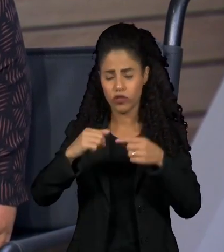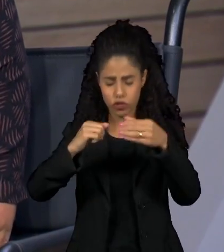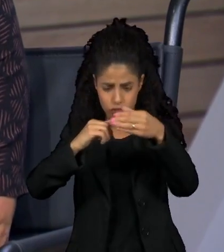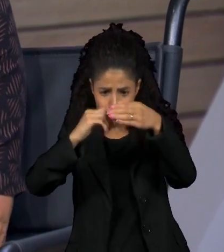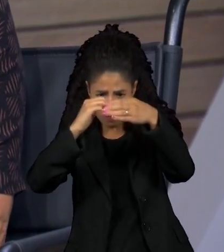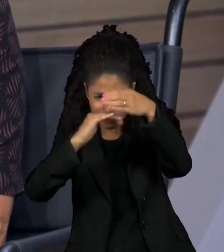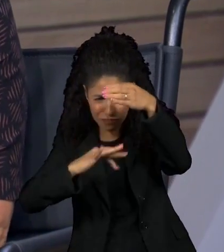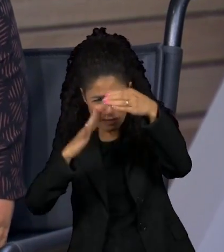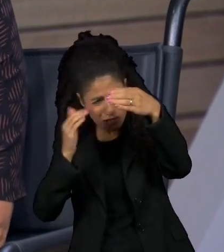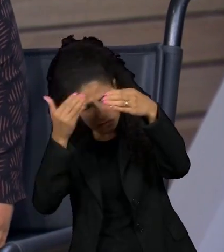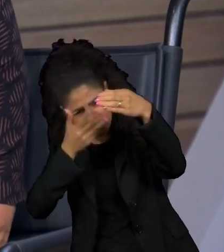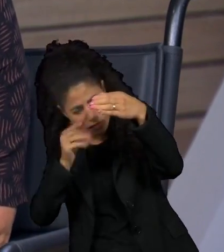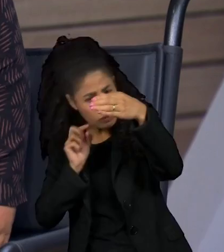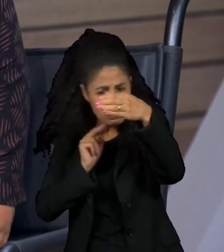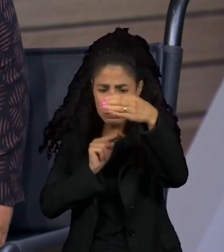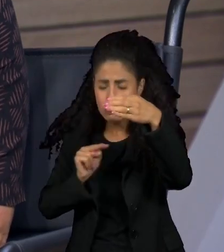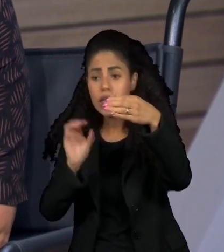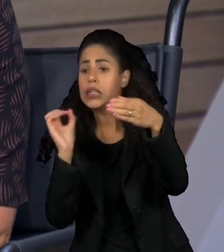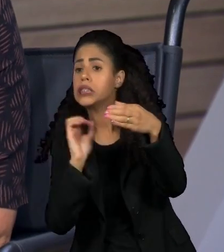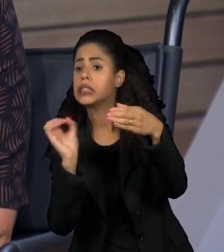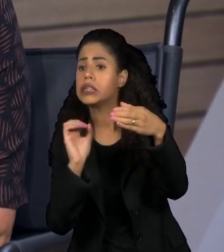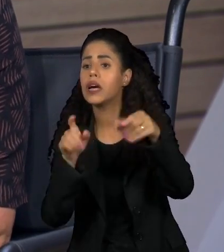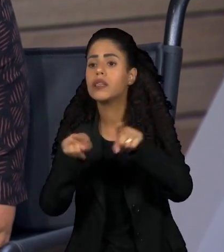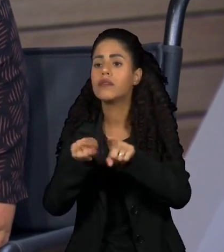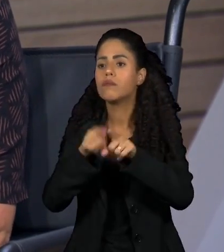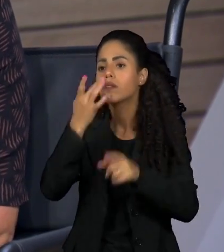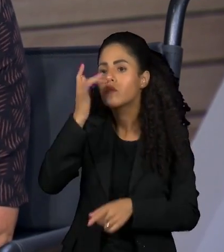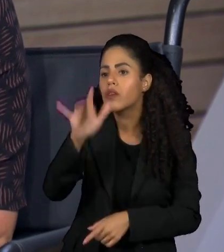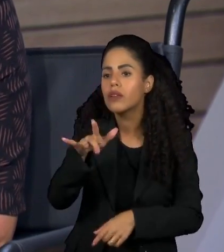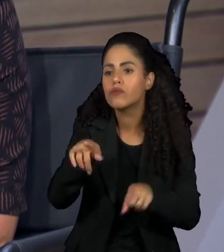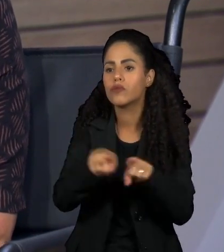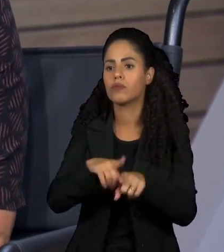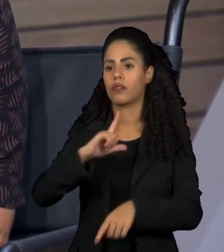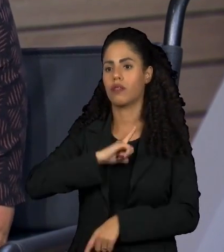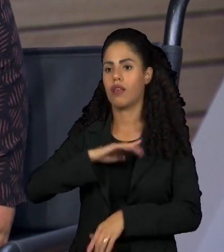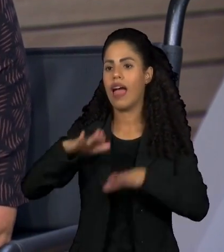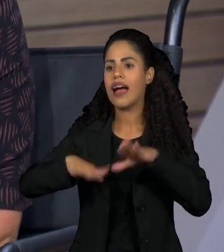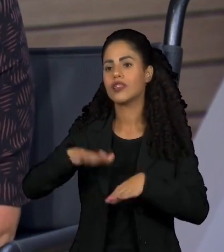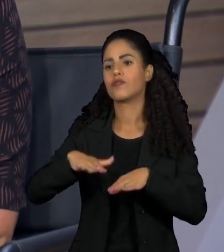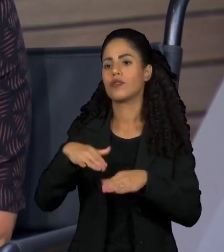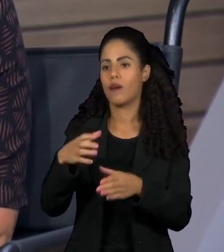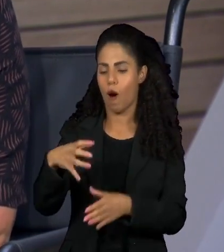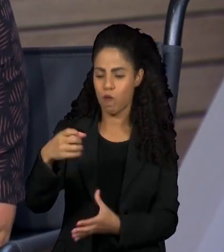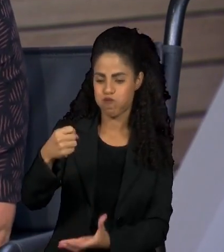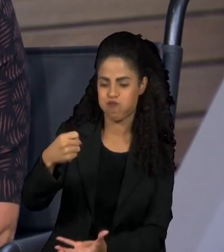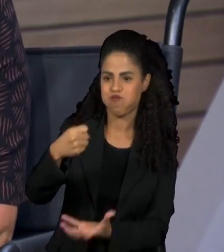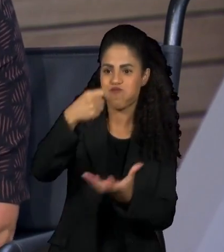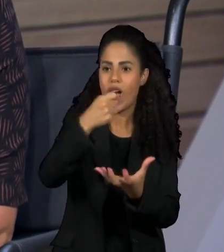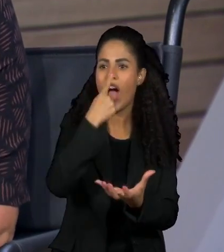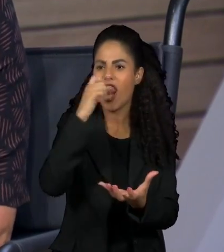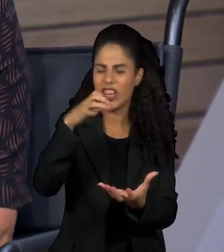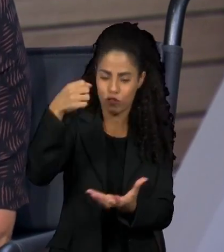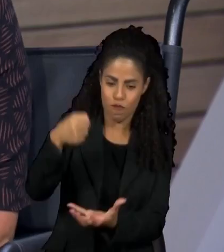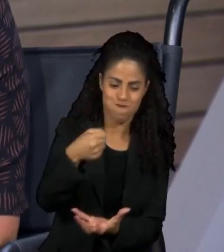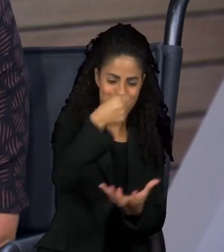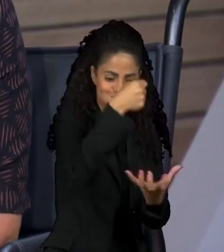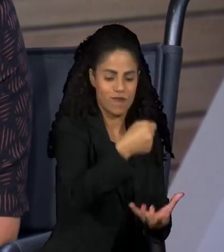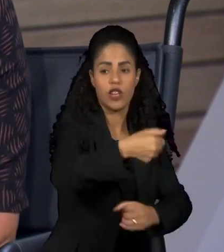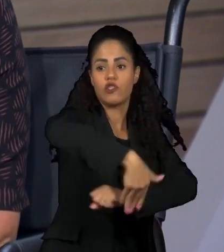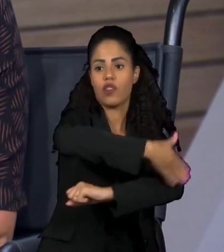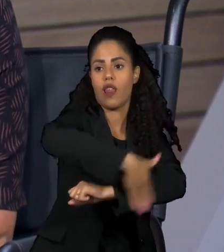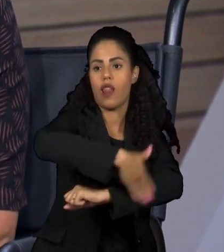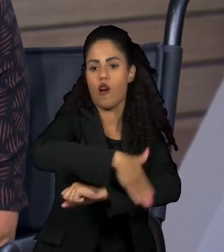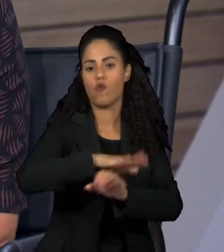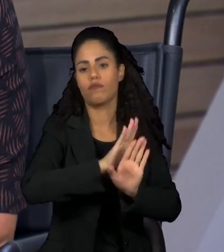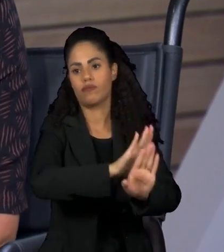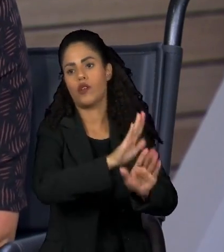tende a ignorar, né? É uma questão até do lixo, é isso, né? Você põe o lixo na sua calçada, o lixeiro passa e o problema deixa de existir